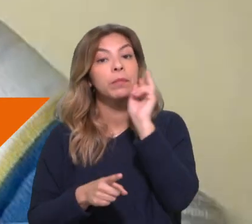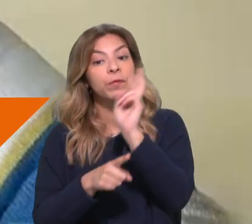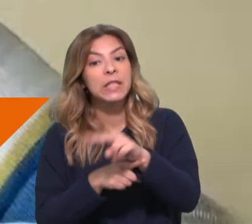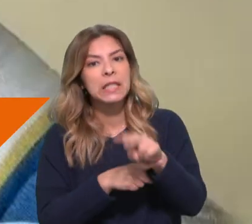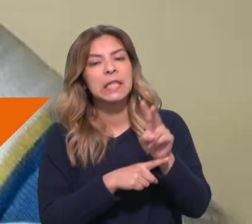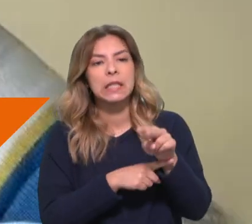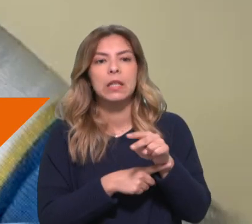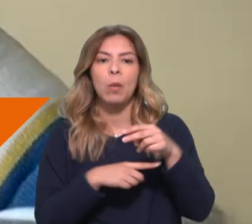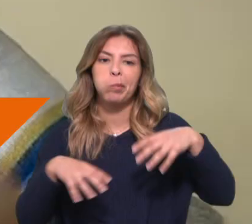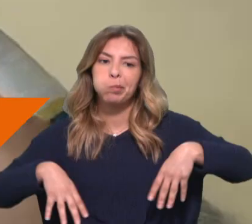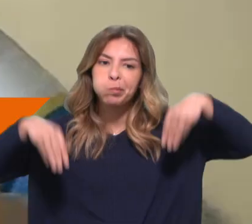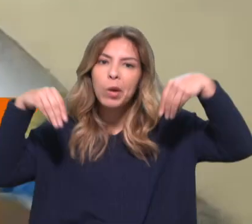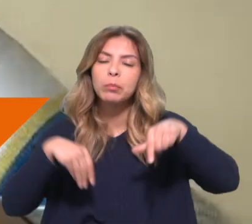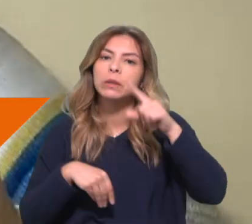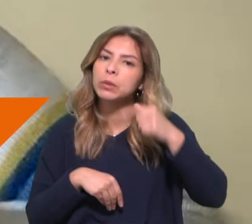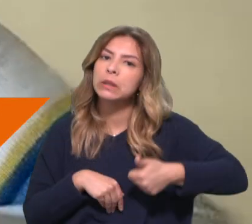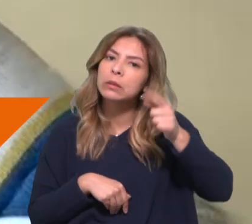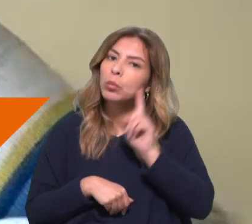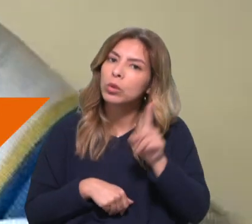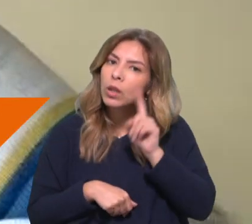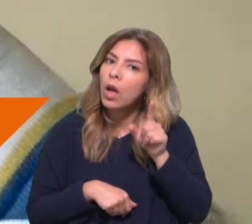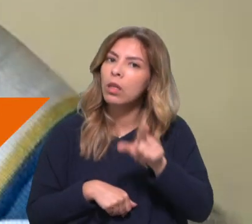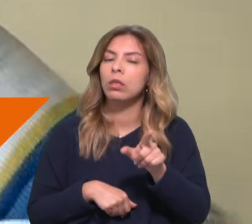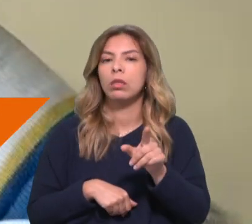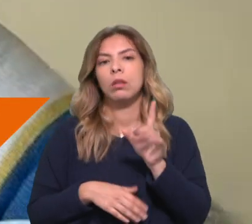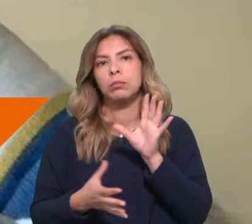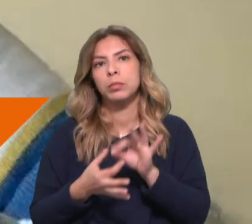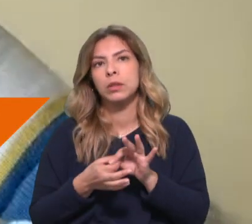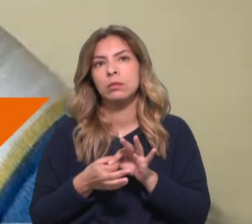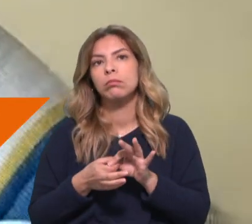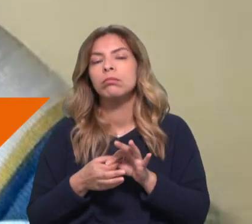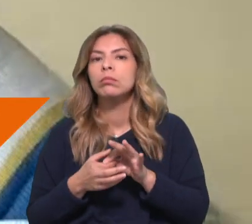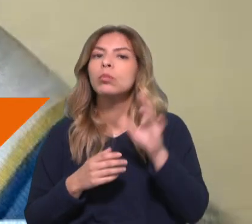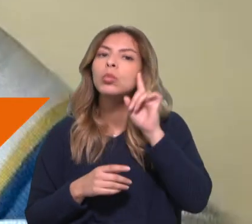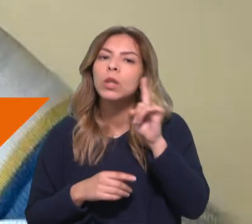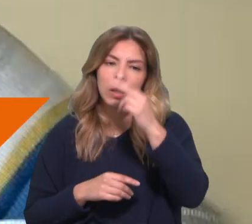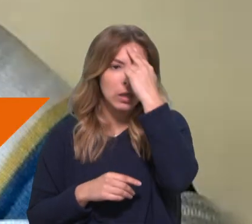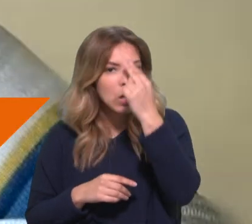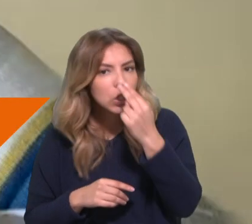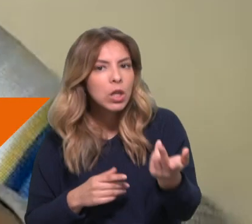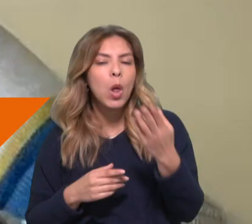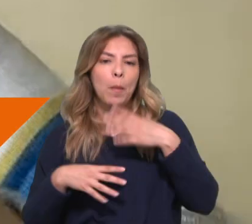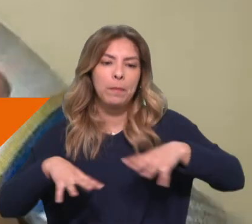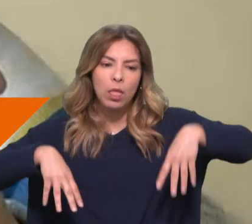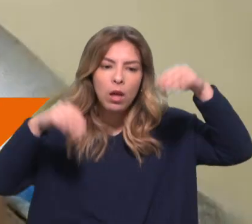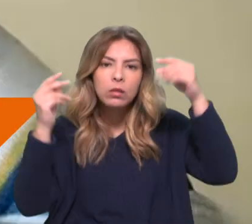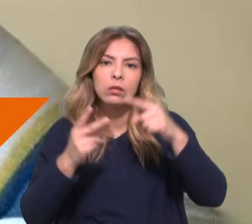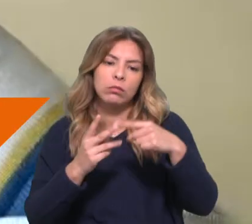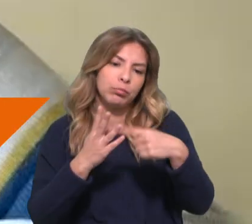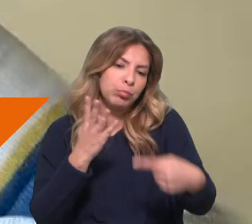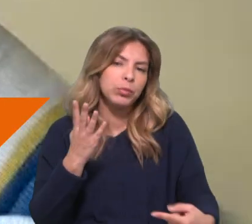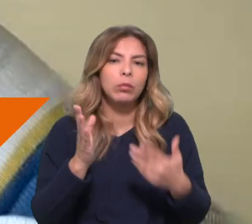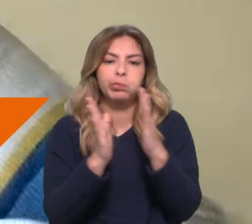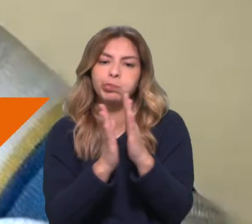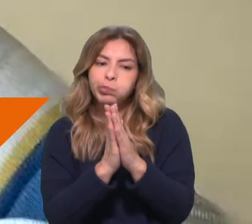património. Esta dimensão de integrar o património na nossa Semana Santa é algo que não abdicamos, como a visita às capelas